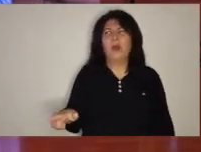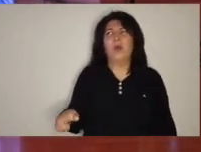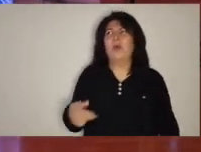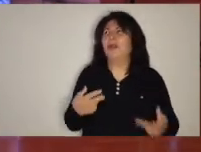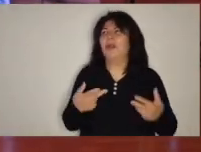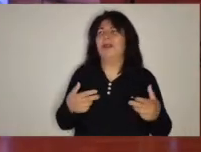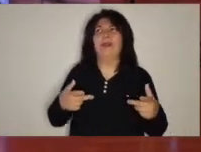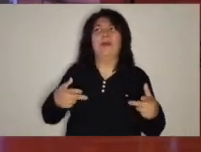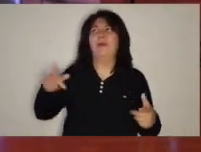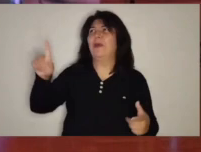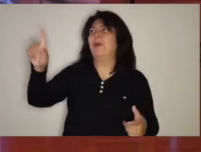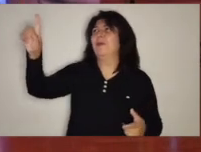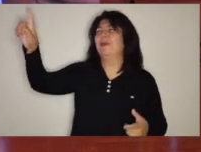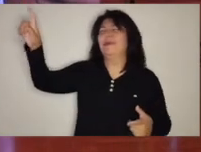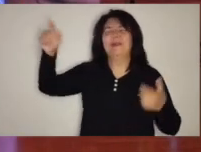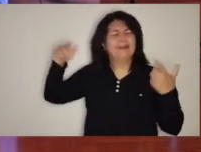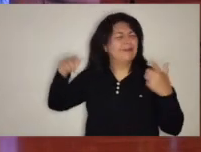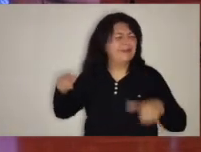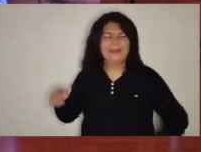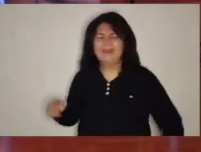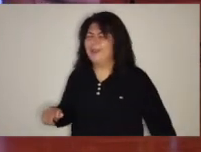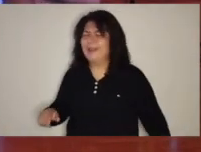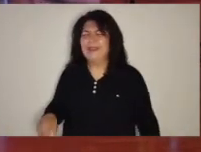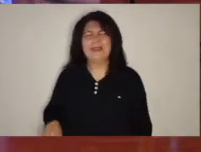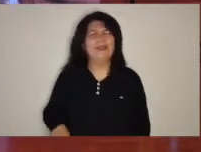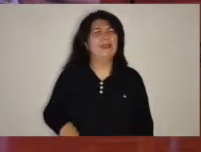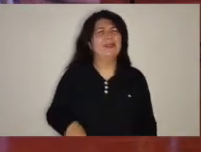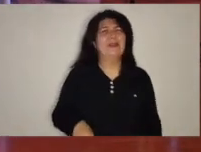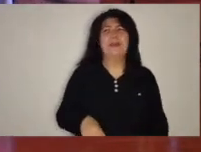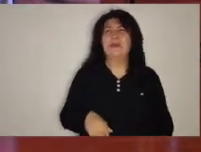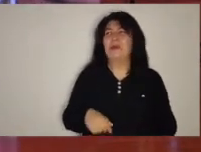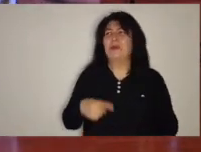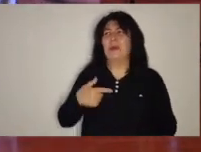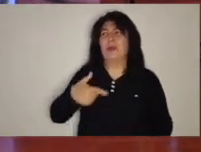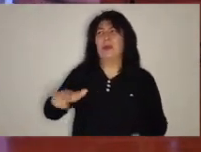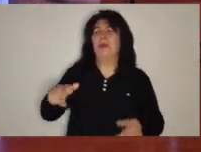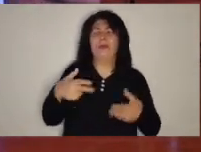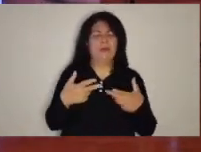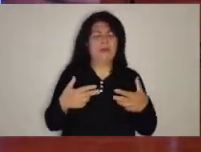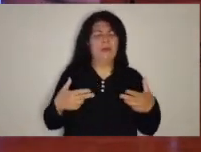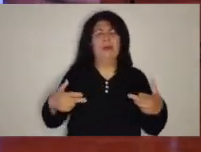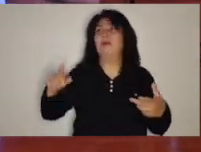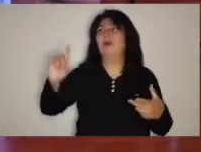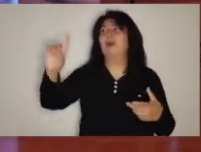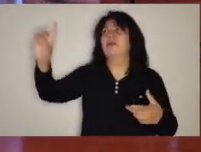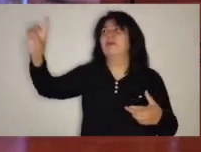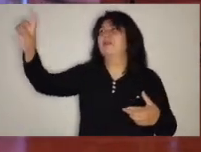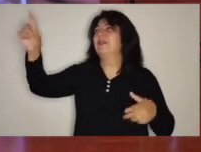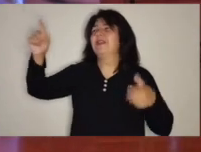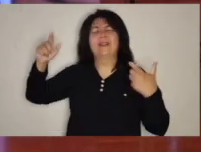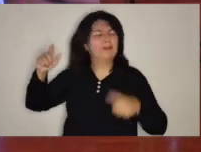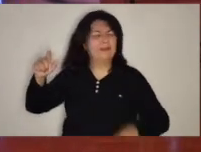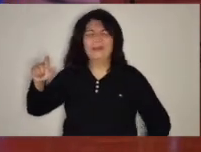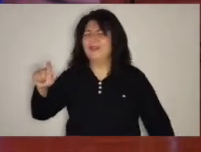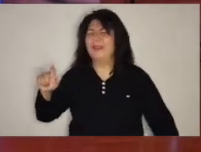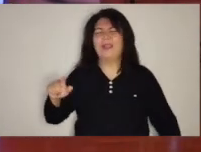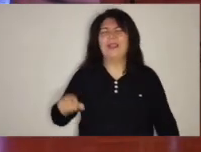e não há outro como Tu, não há outro como